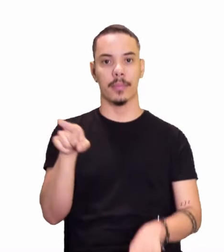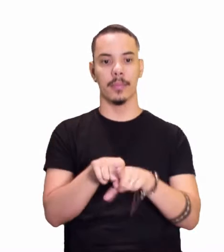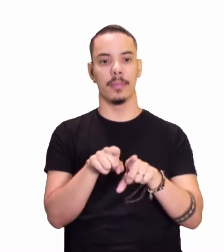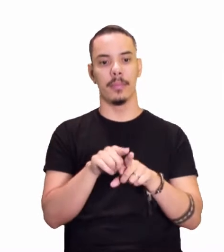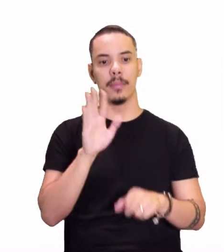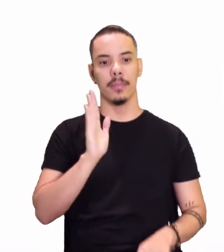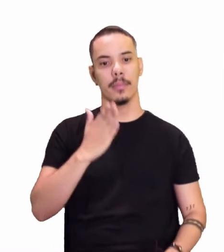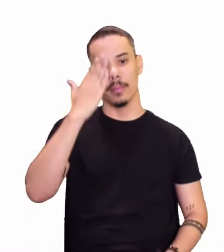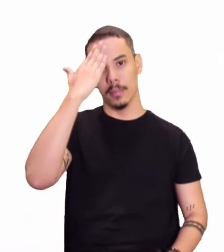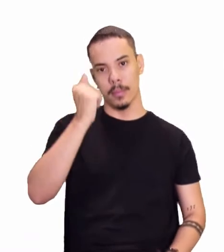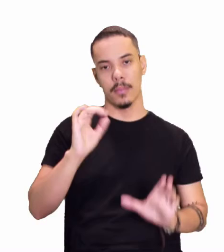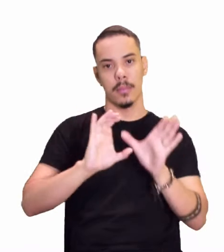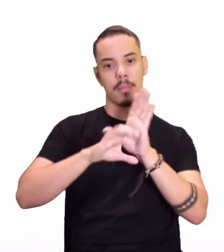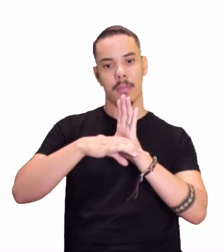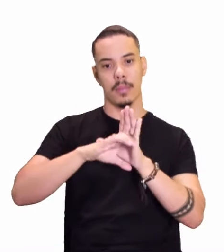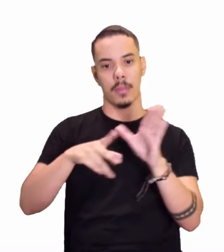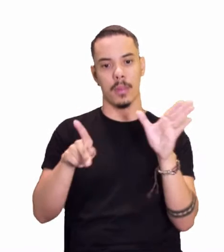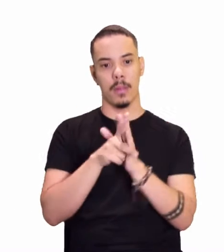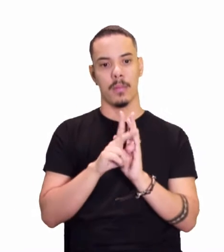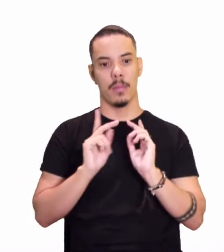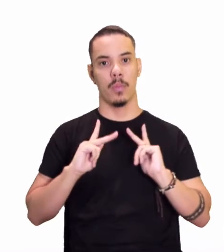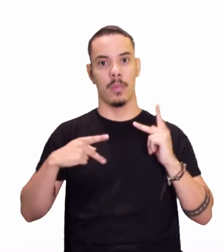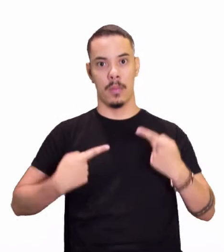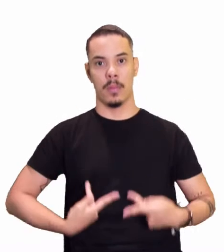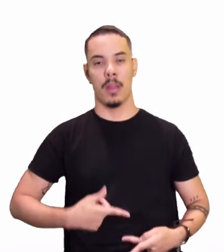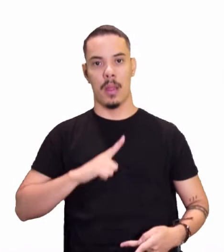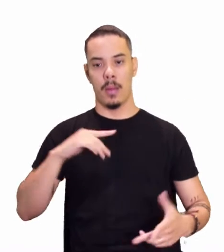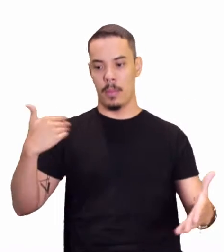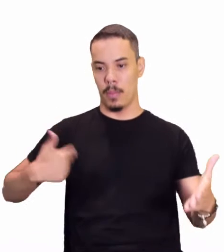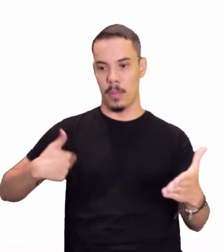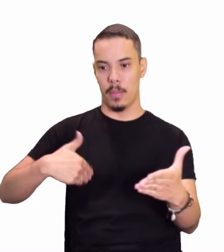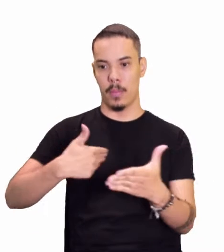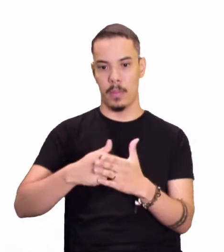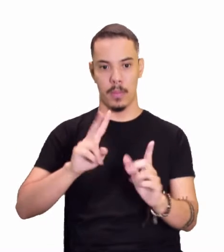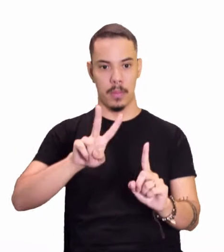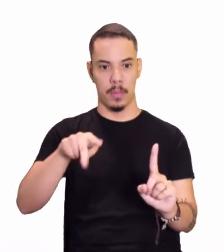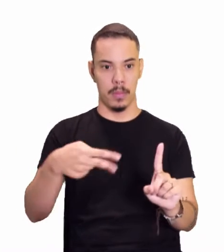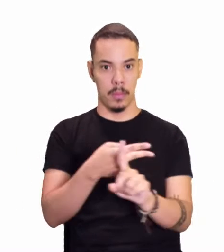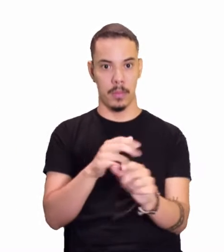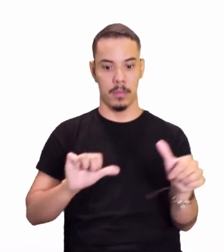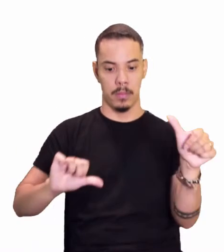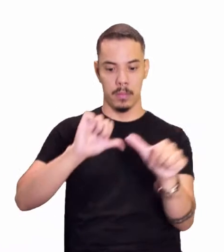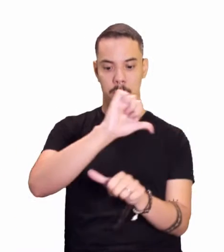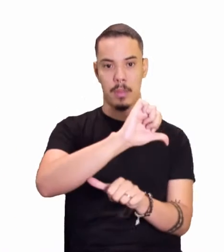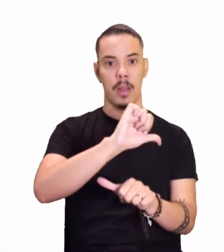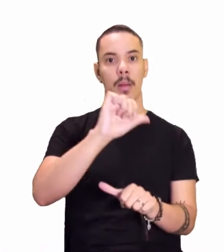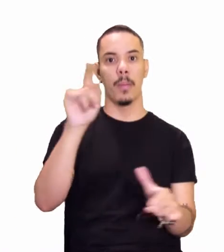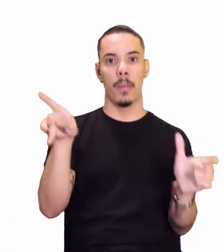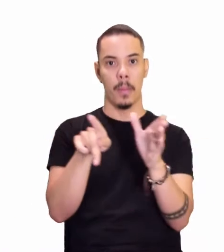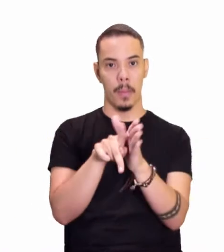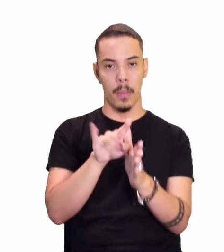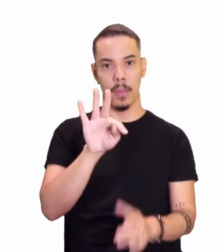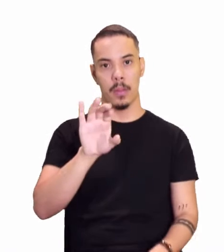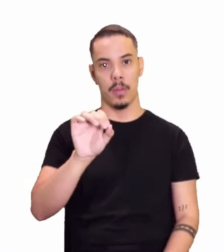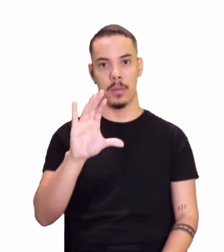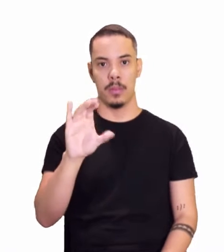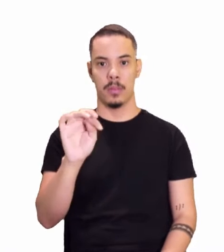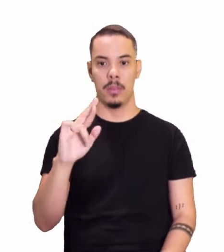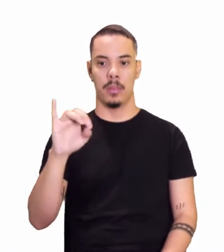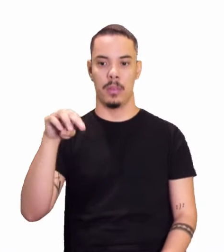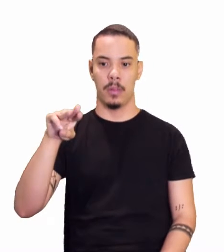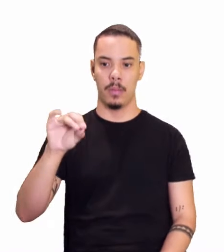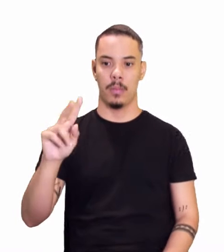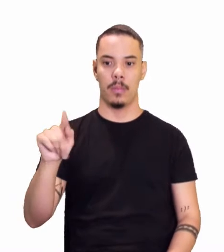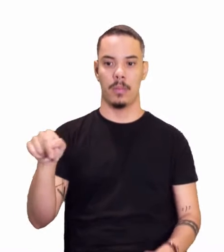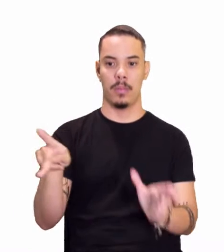que o conceito de humanismo ele vem em um processo de transição, né, do teocentrismo para aí